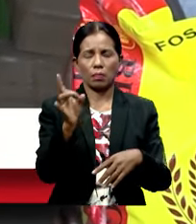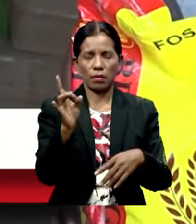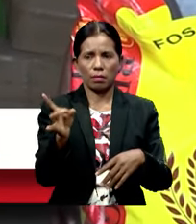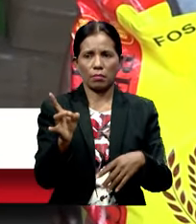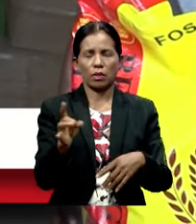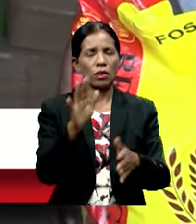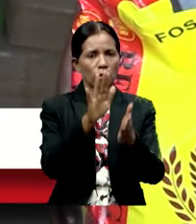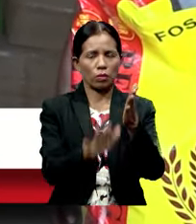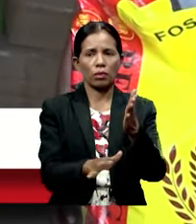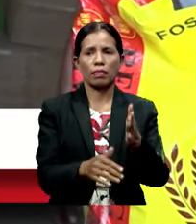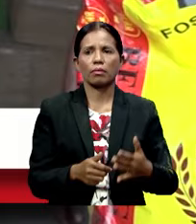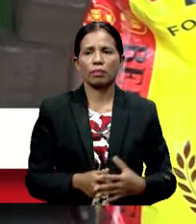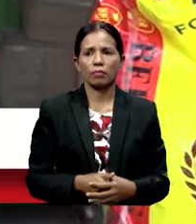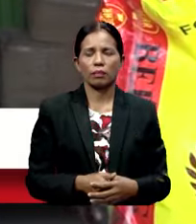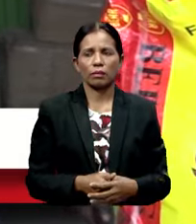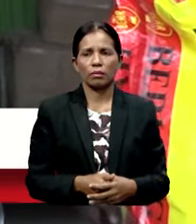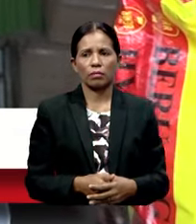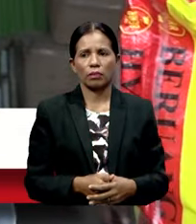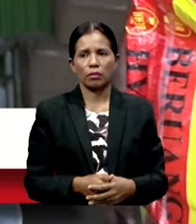na